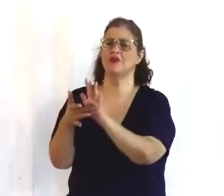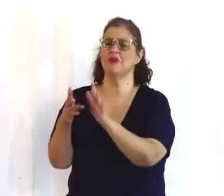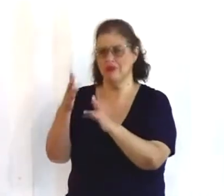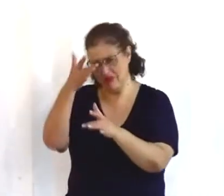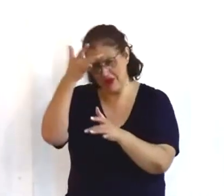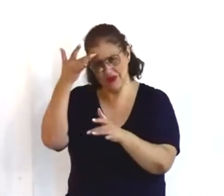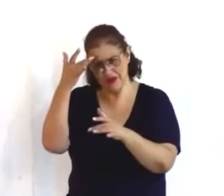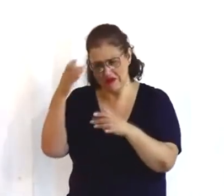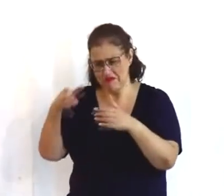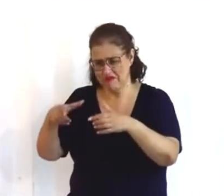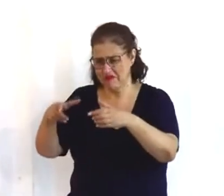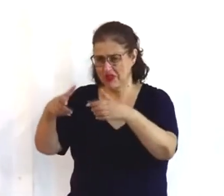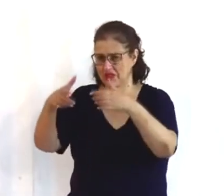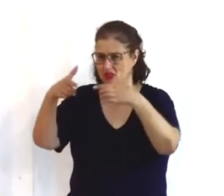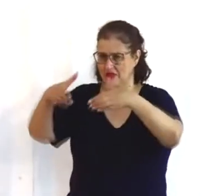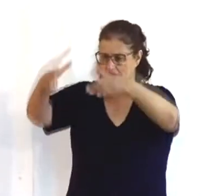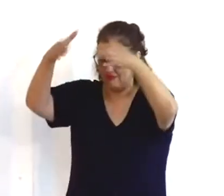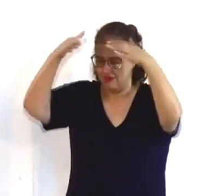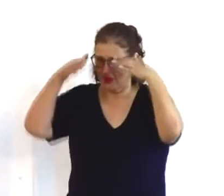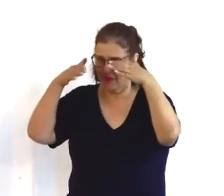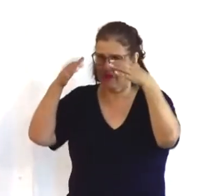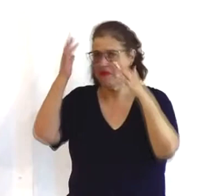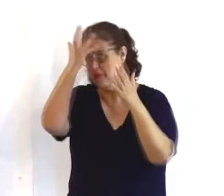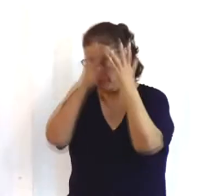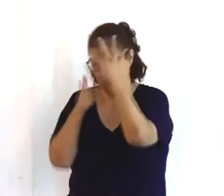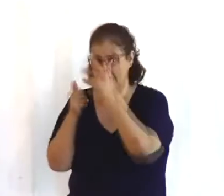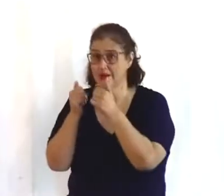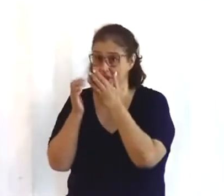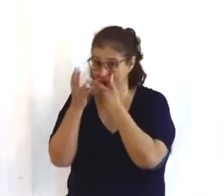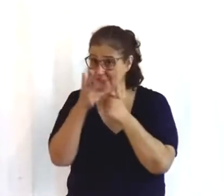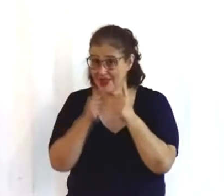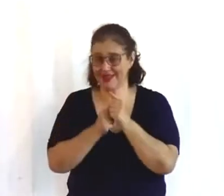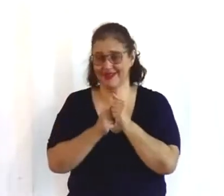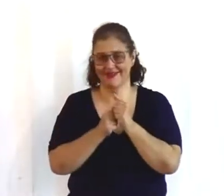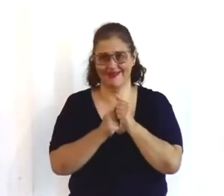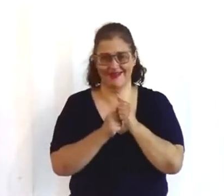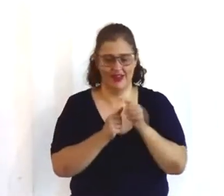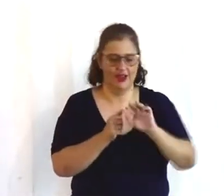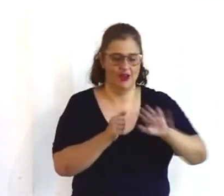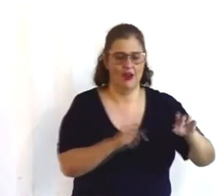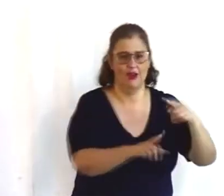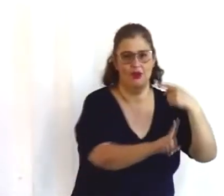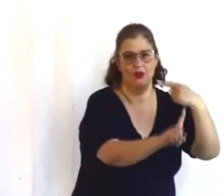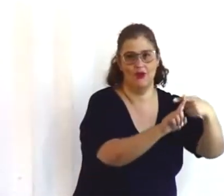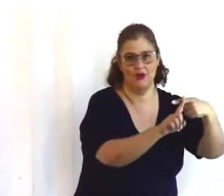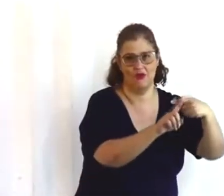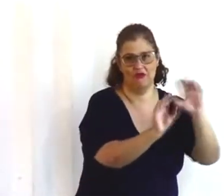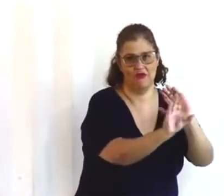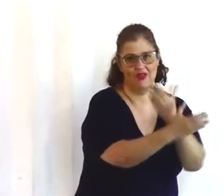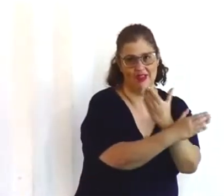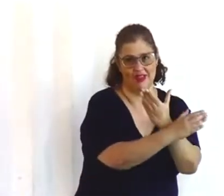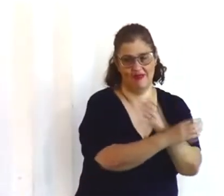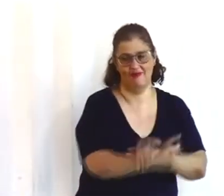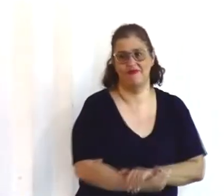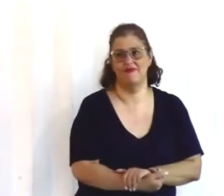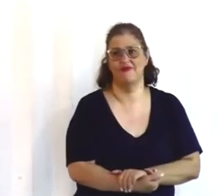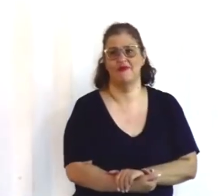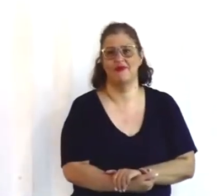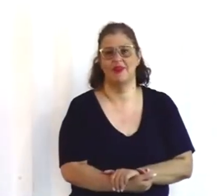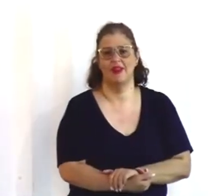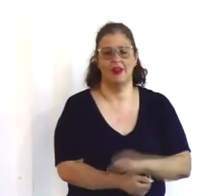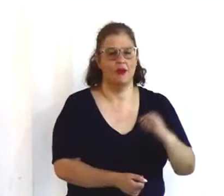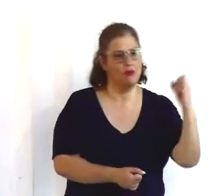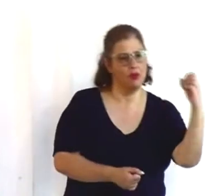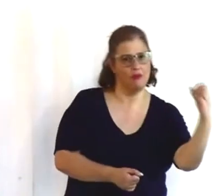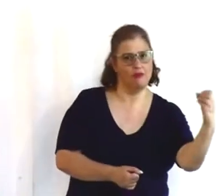Jesus. Então, a folha então na horizontal, o desenho do lado esquerdo, uma cruz vazia, mas talvez ali com algum